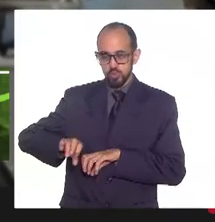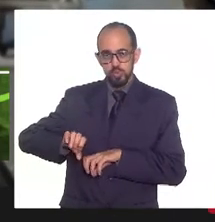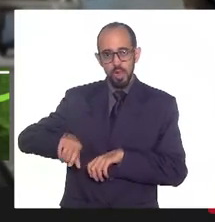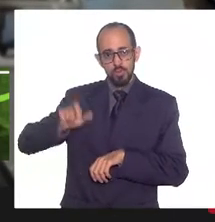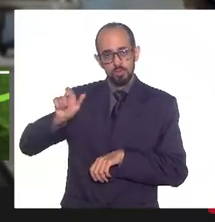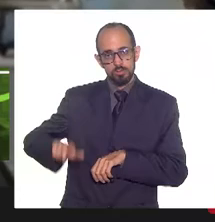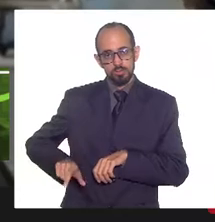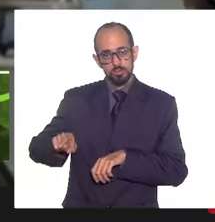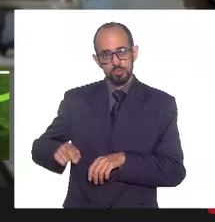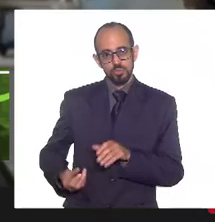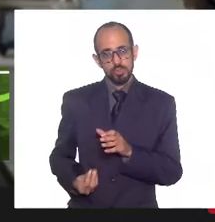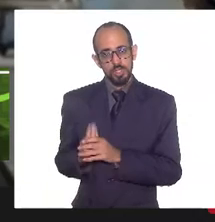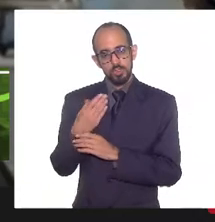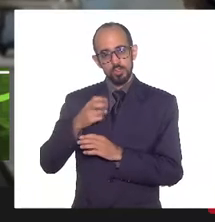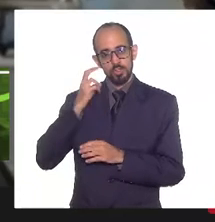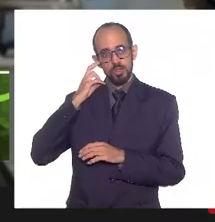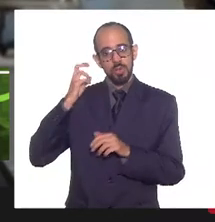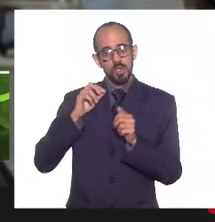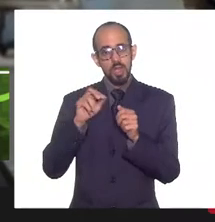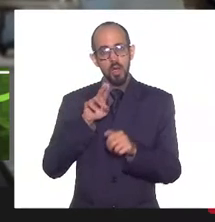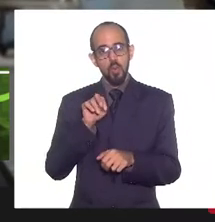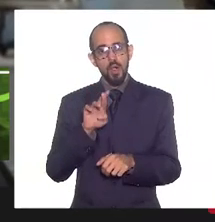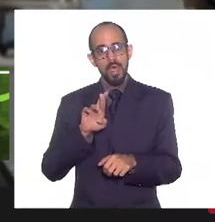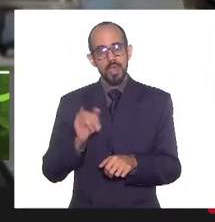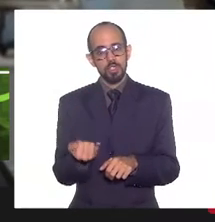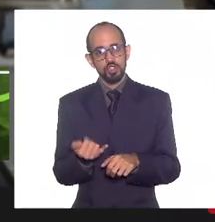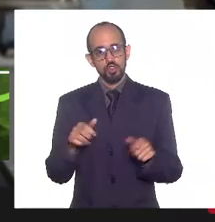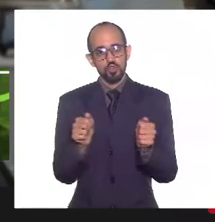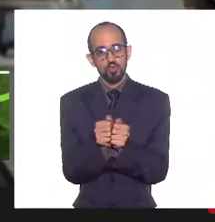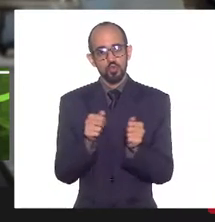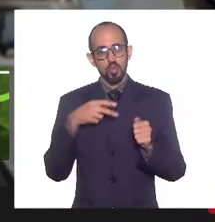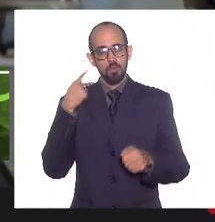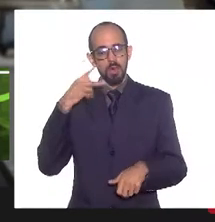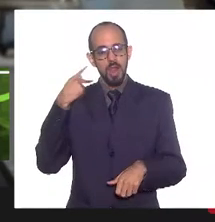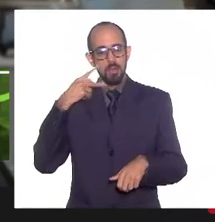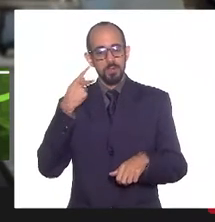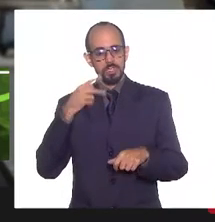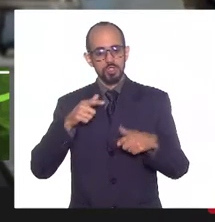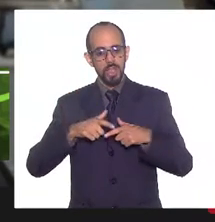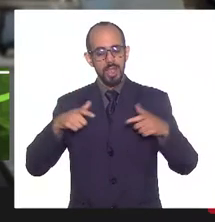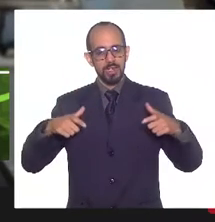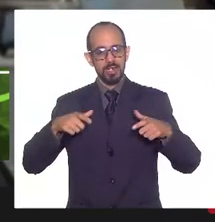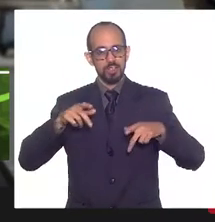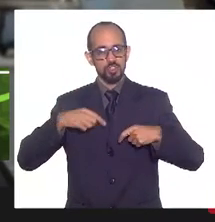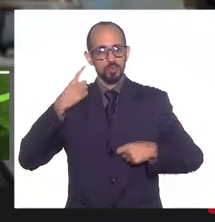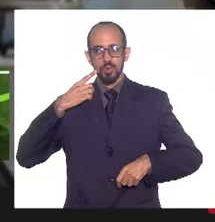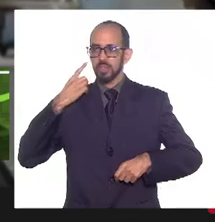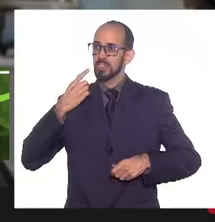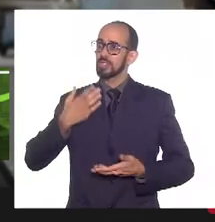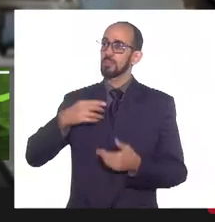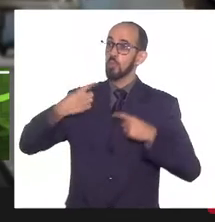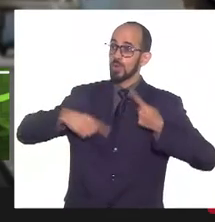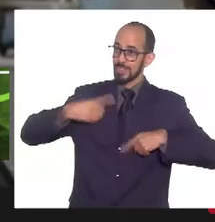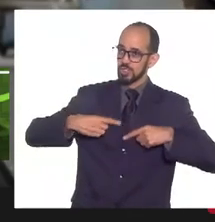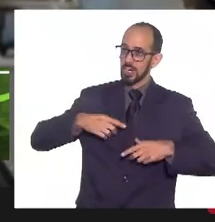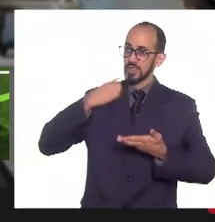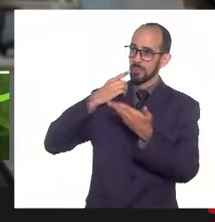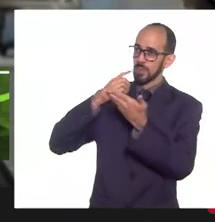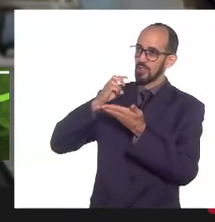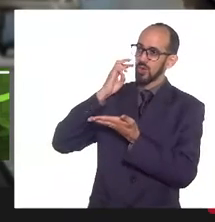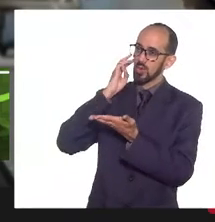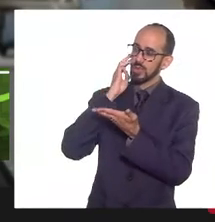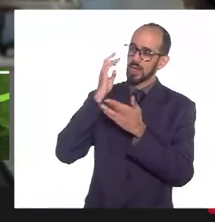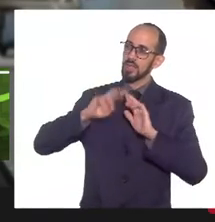todos juntos com o parlamento a grande política deputado valdeck um grande abraço e vamos